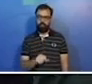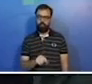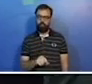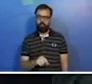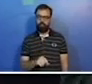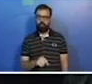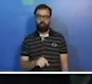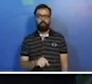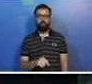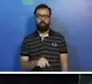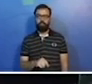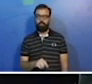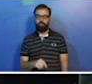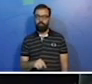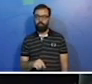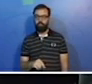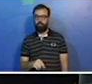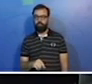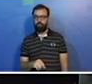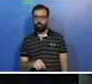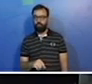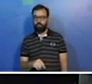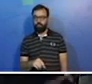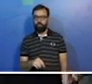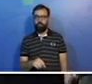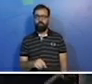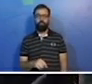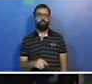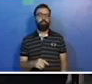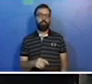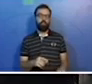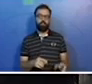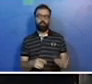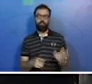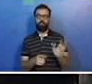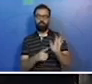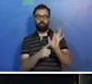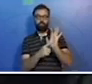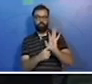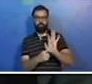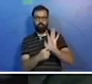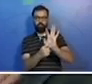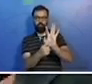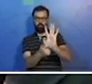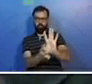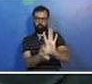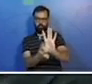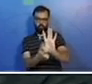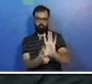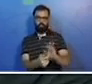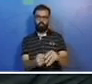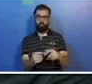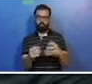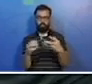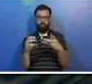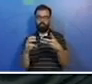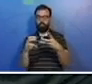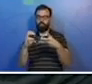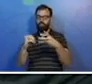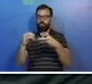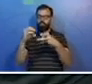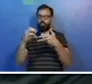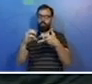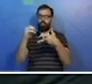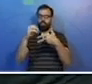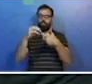modelo e represente por meio de esquema as cadeias alimentares que fazem parte dessa teia. Então, vamos, da mesma forma que o